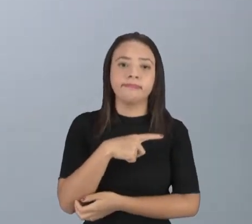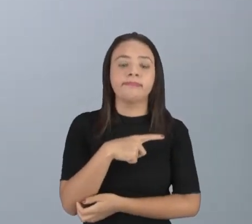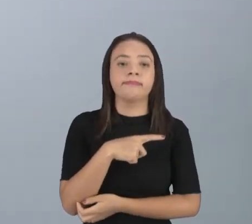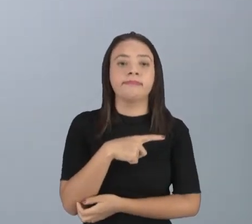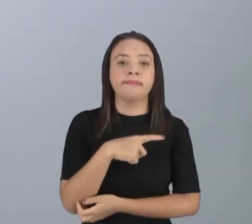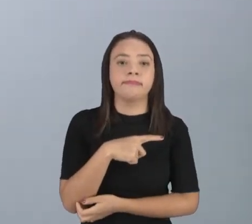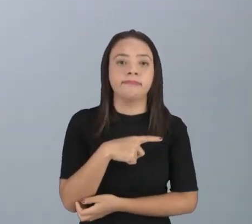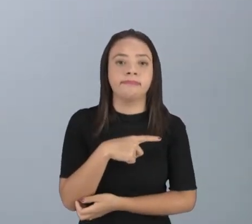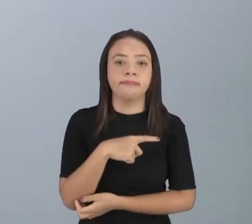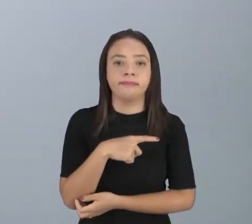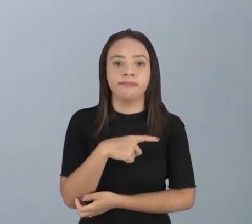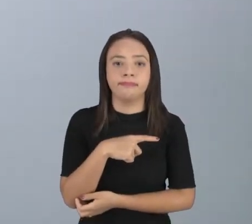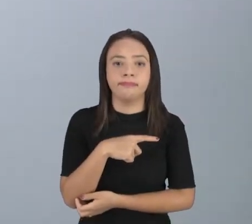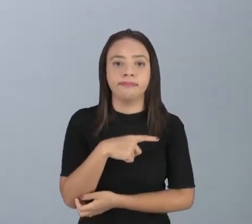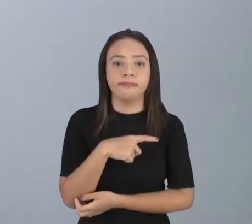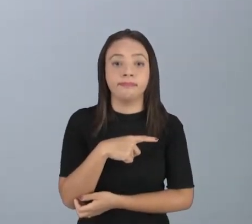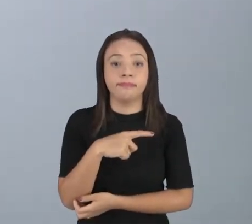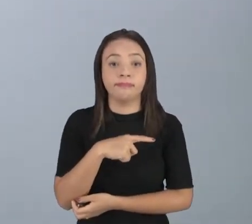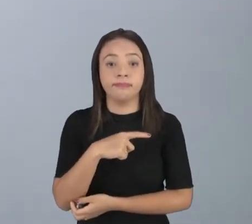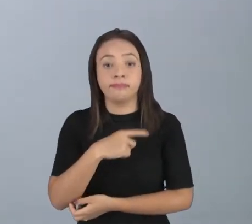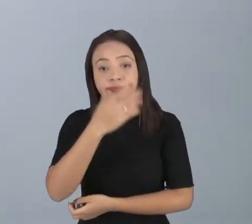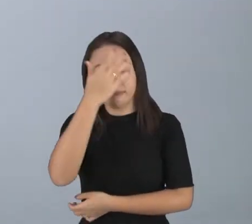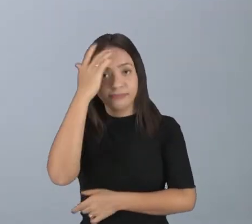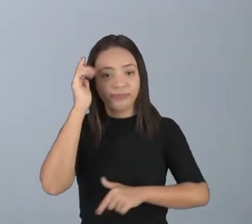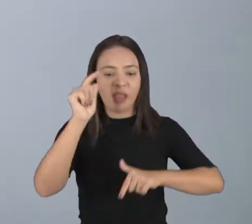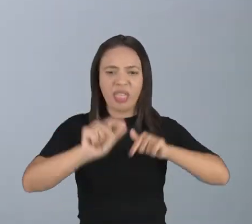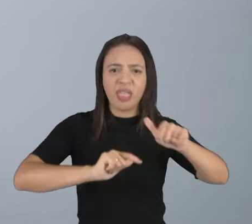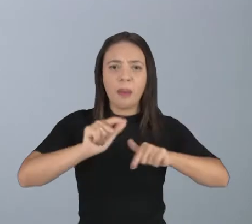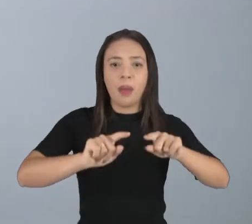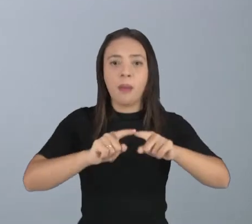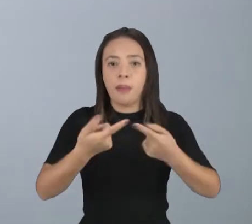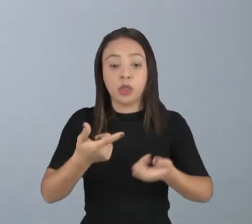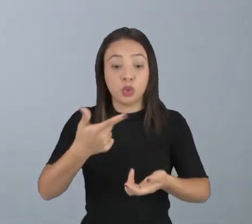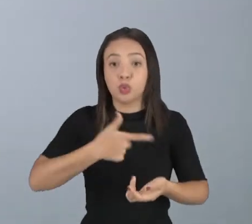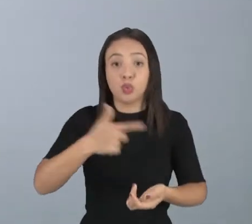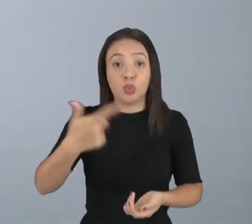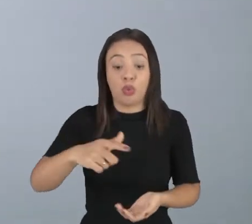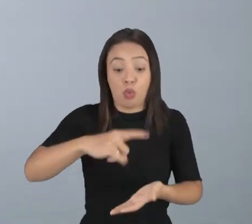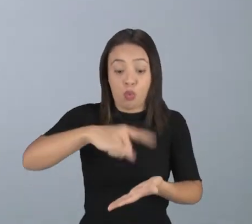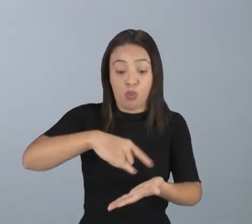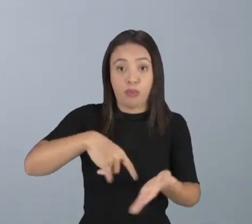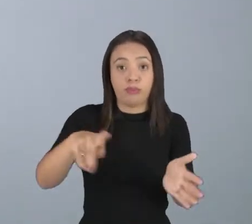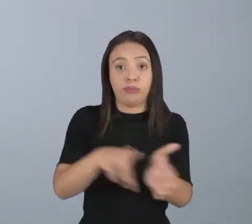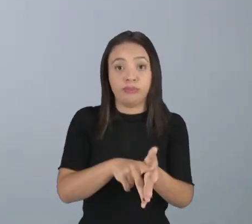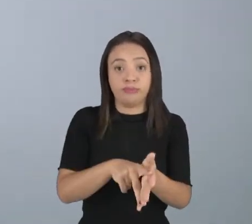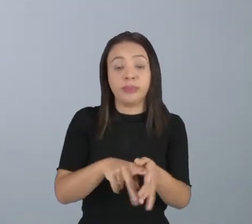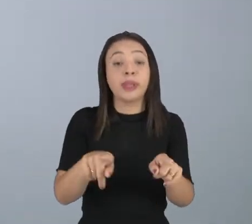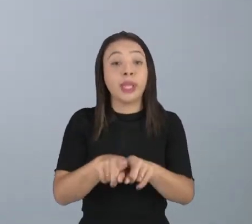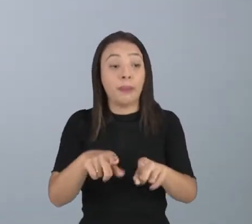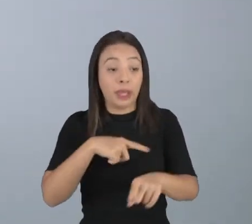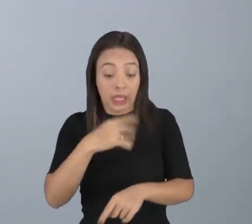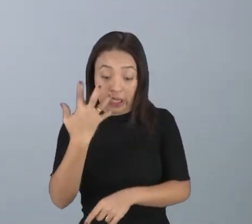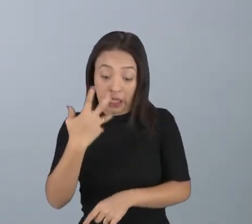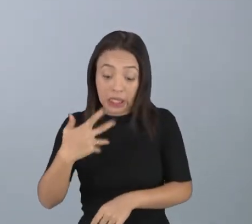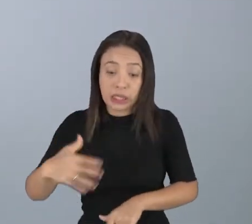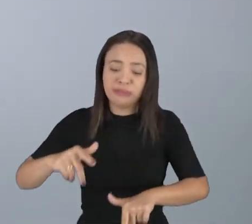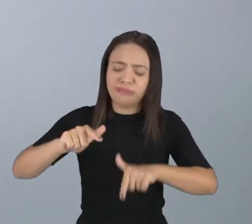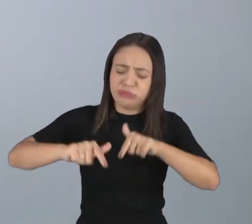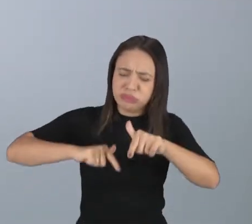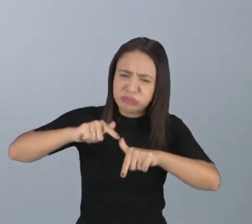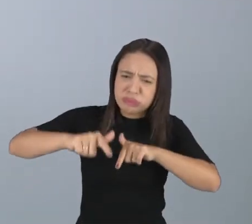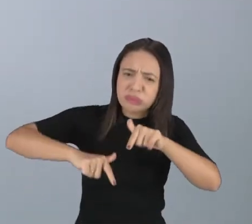trabalho não registrado em carteira, crianças trabalhando, né? Fazendeiros